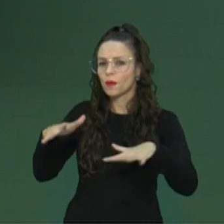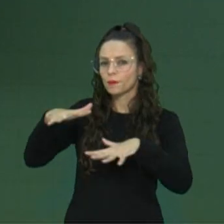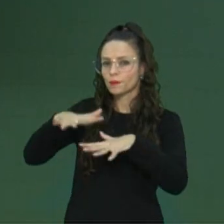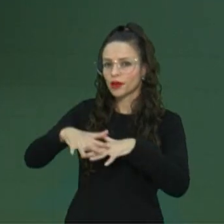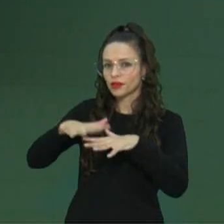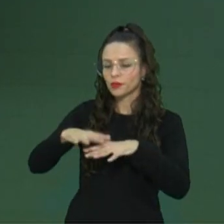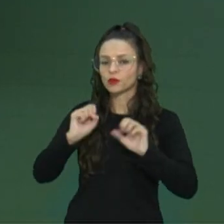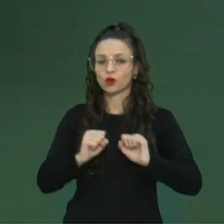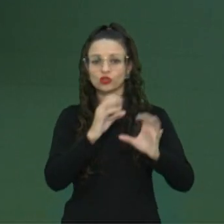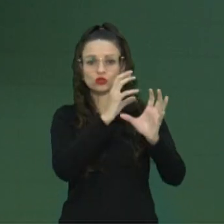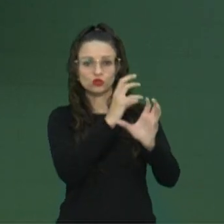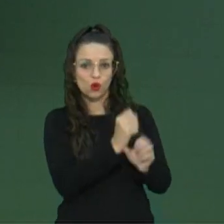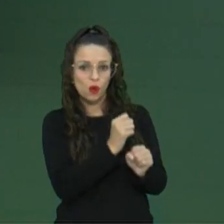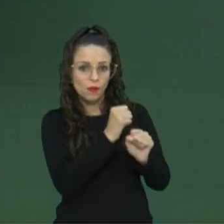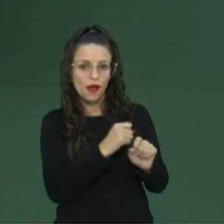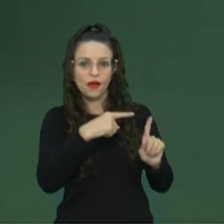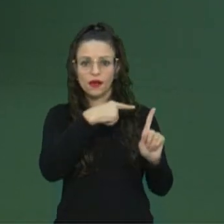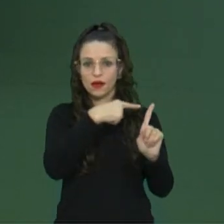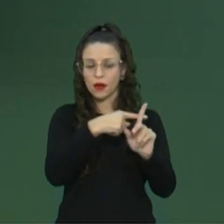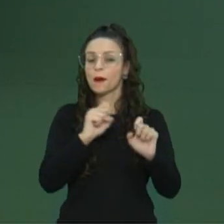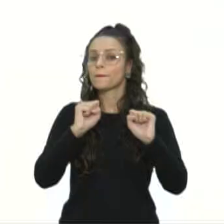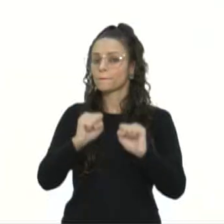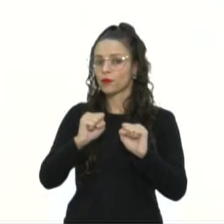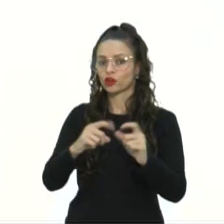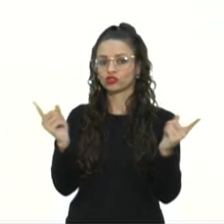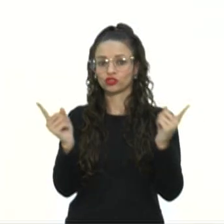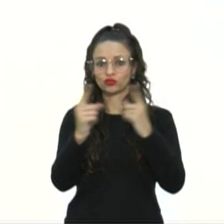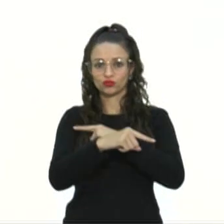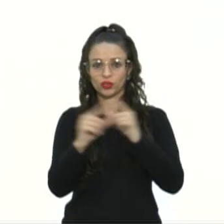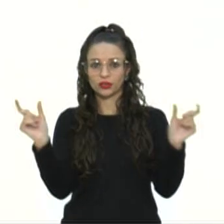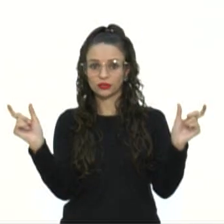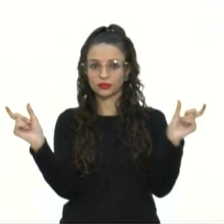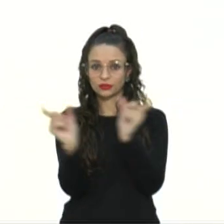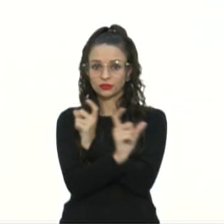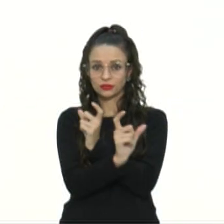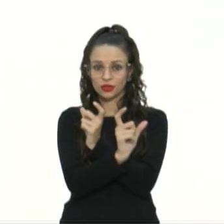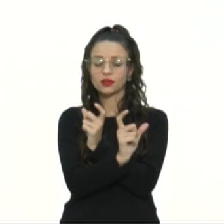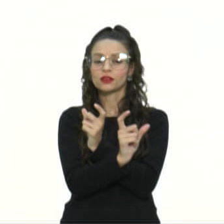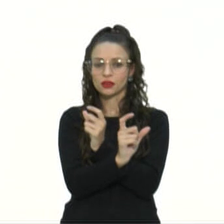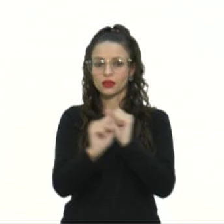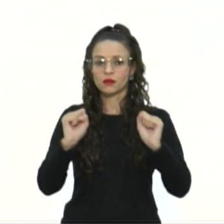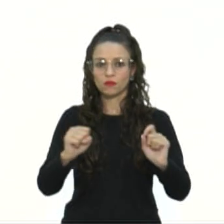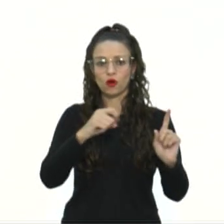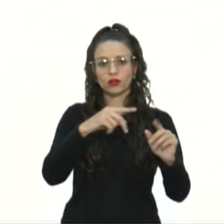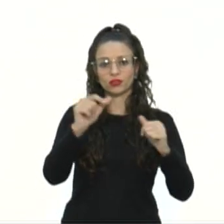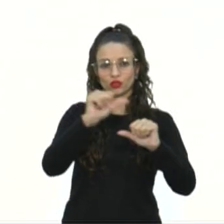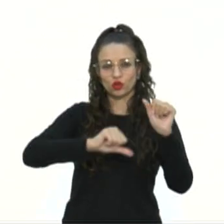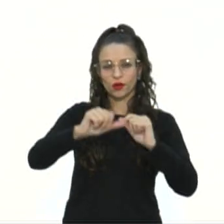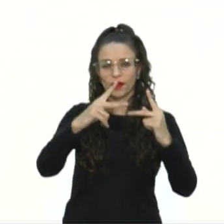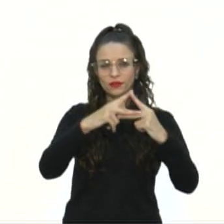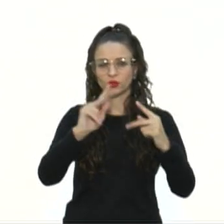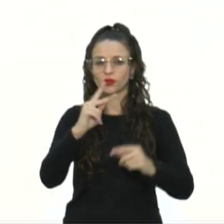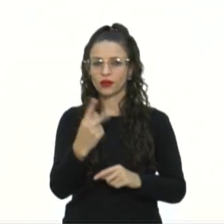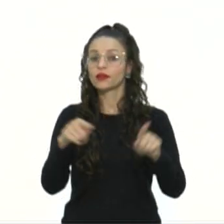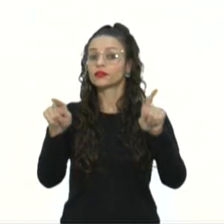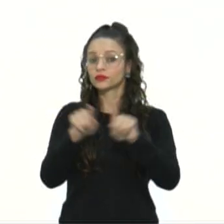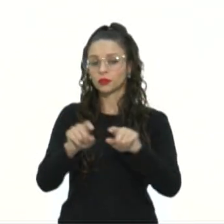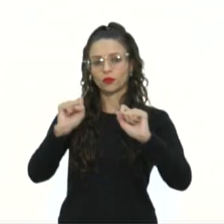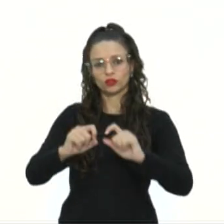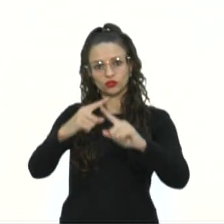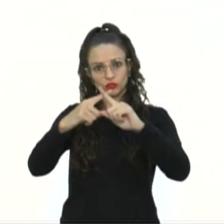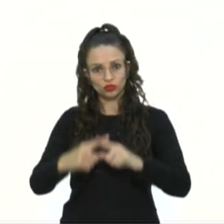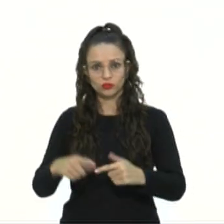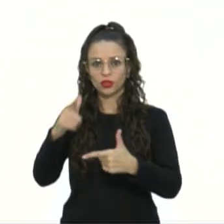pode somar elas, a gente pode inverter a equação trocando o sinal do ΔH e a gente pode também